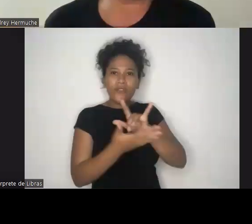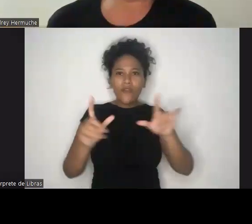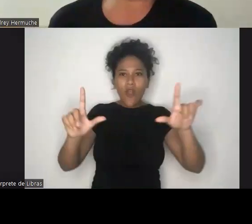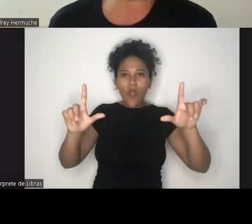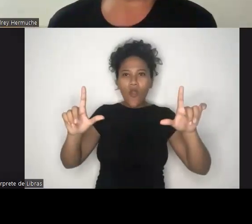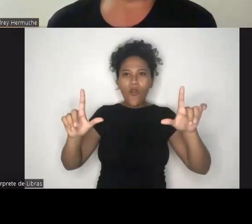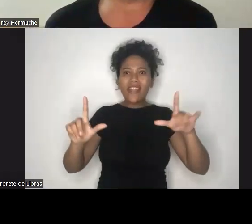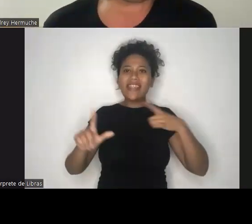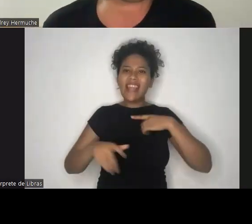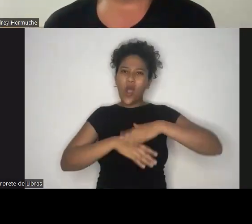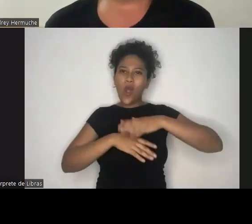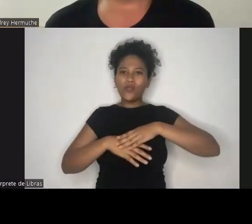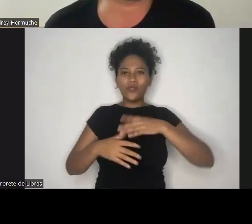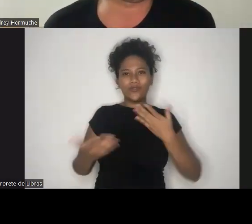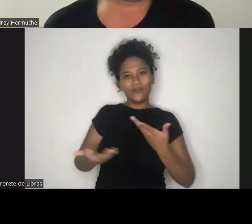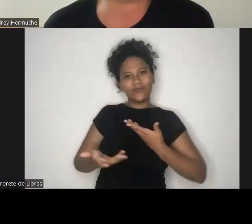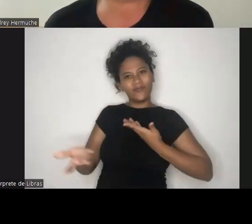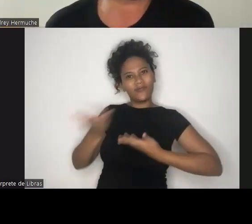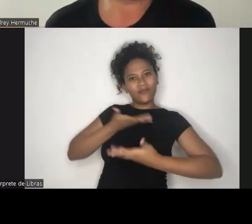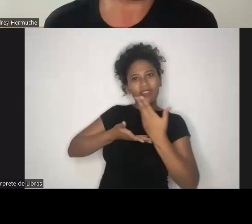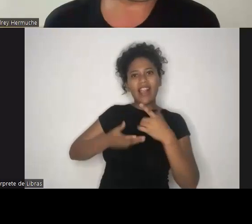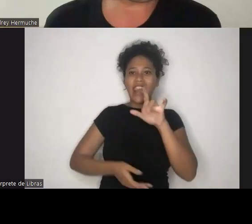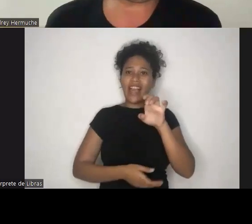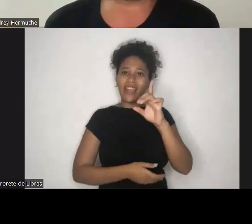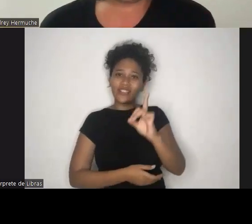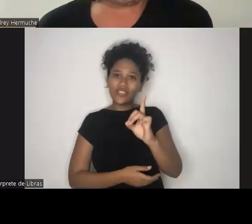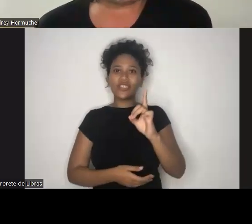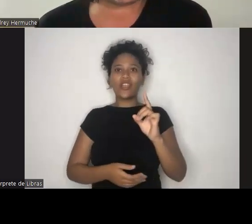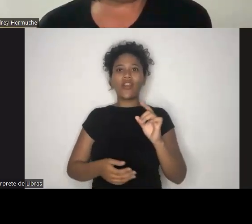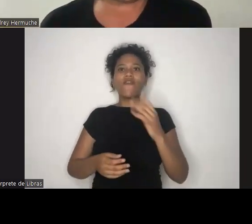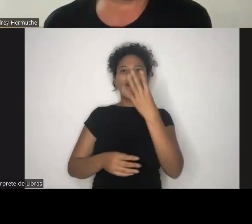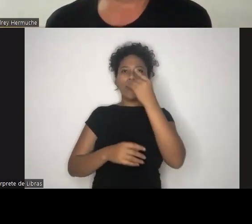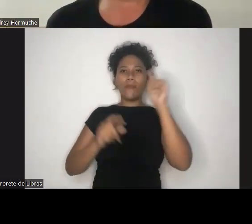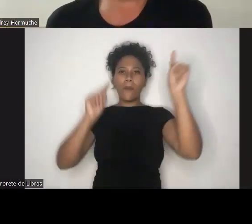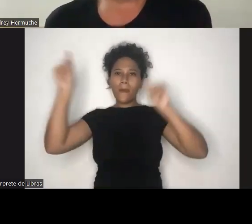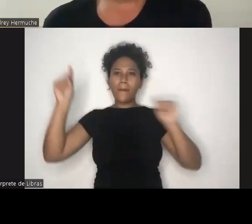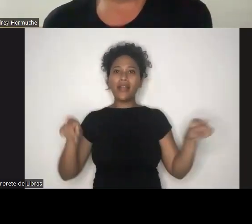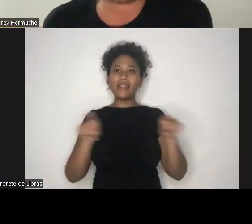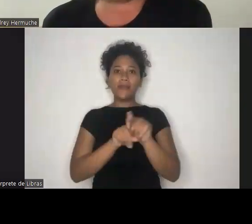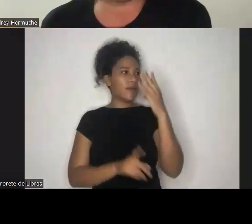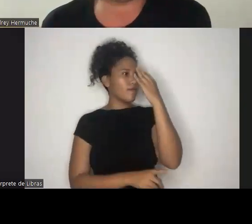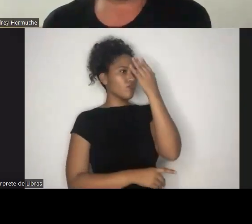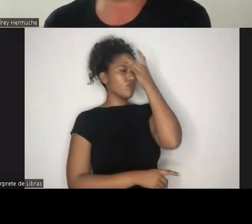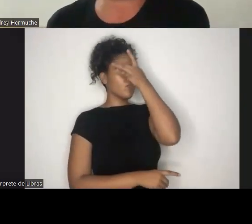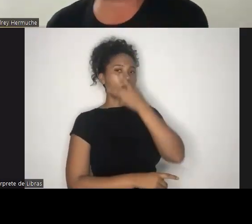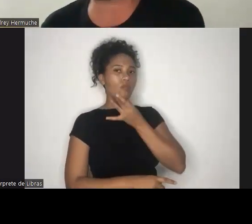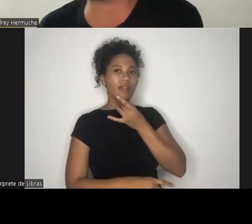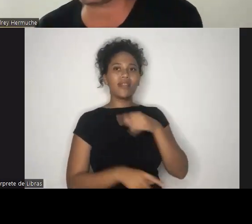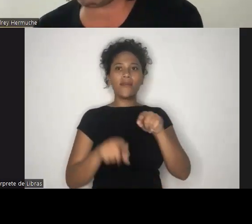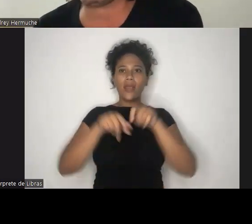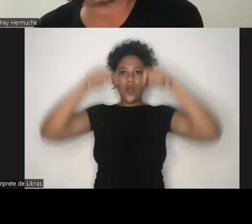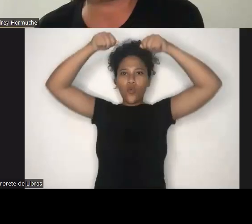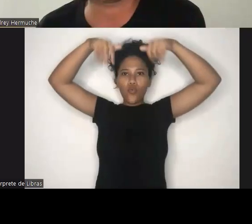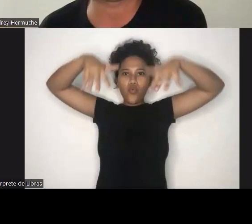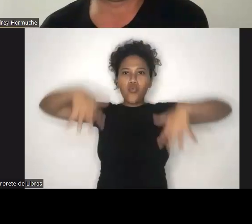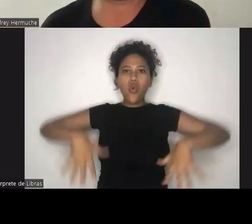de Alto serviço a gente tem LED foto points reconhecimento facial cortina da água tem um processo